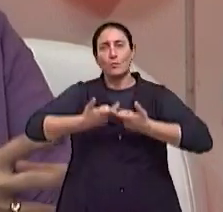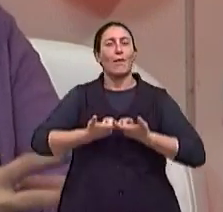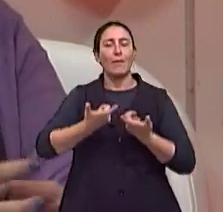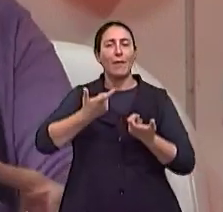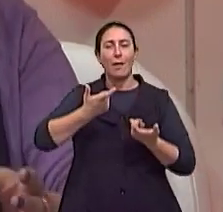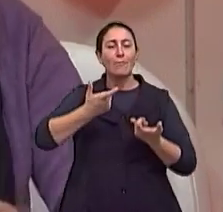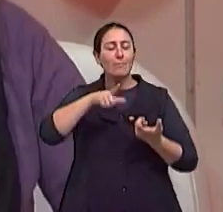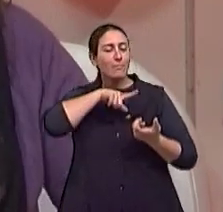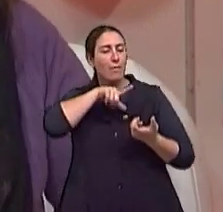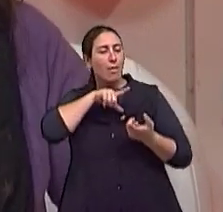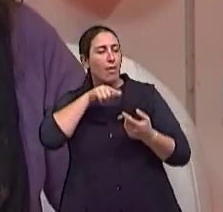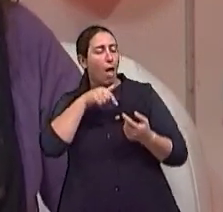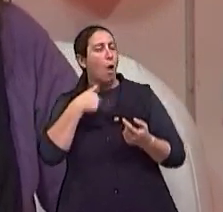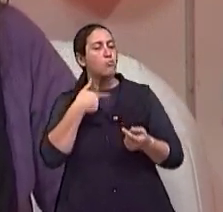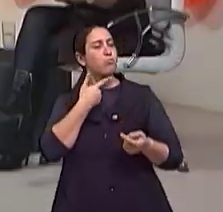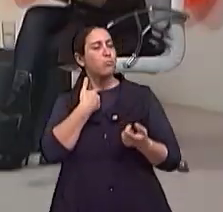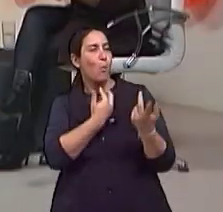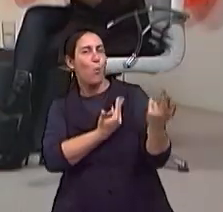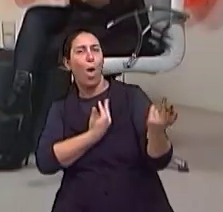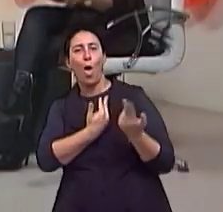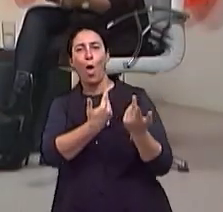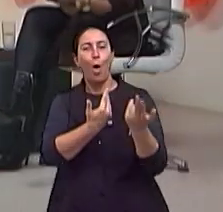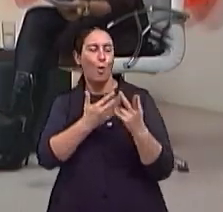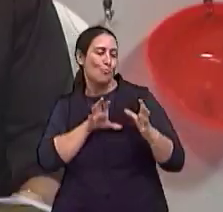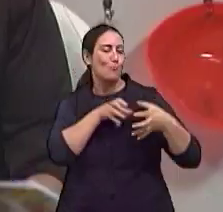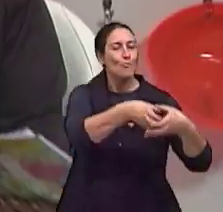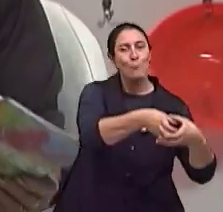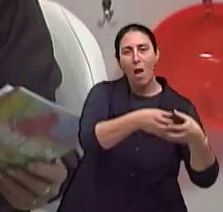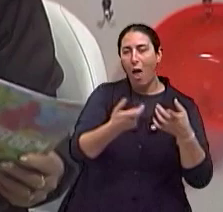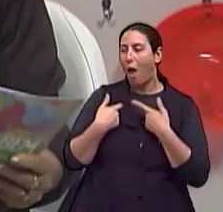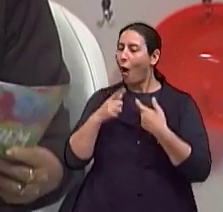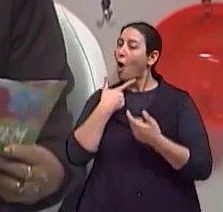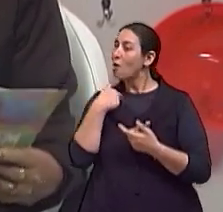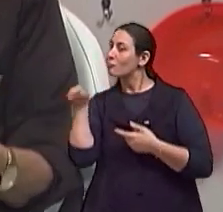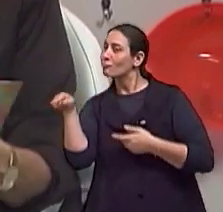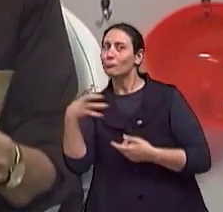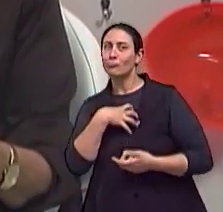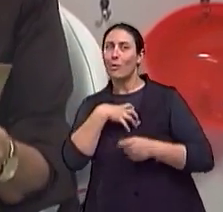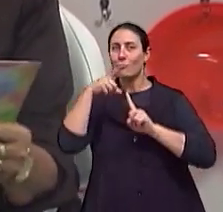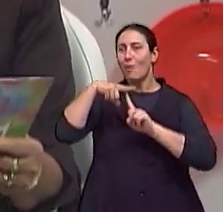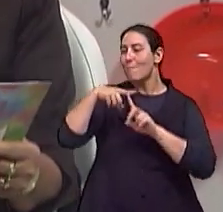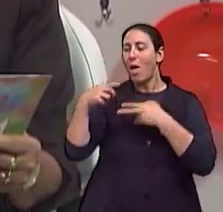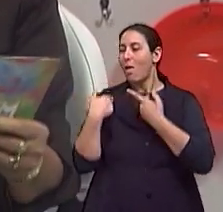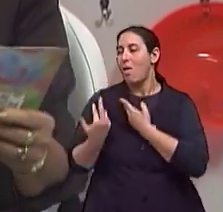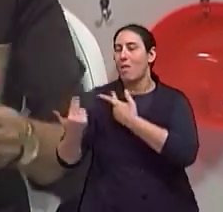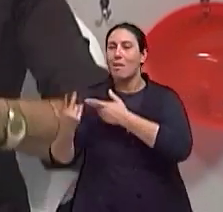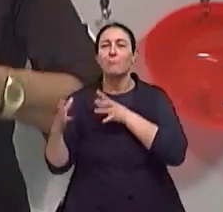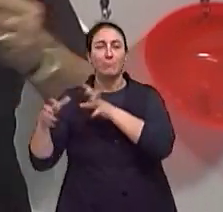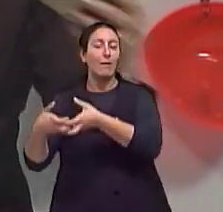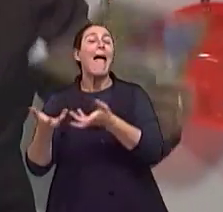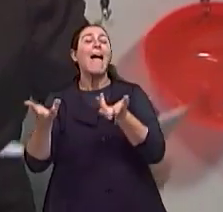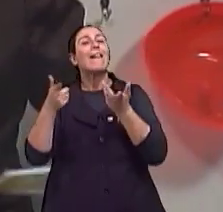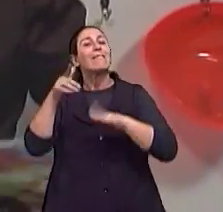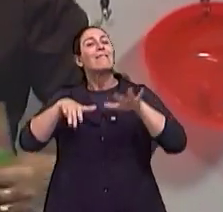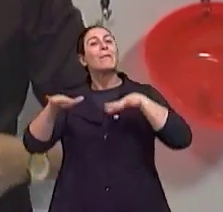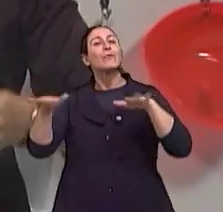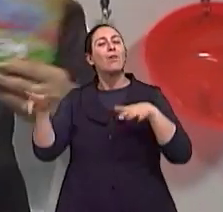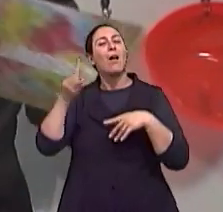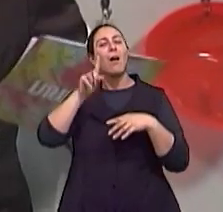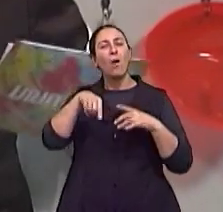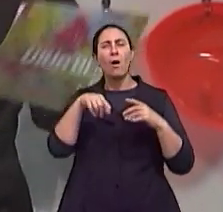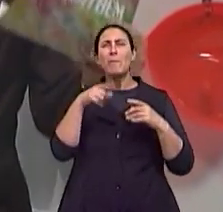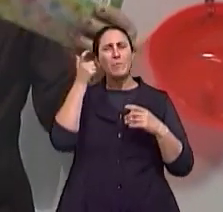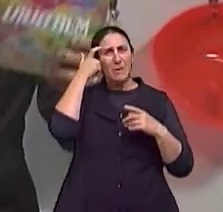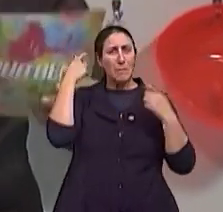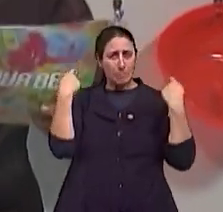de agrupamento muito forte. Claro. Né? E qualquer exagero que a gente possa classificar faz parte do momento. O contexto primeiro parece